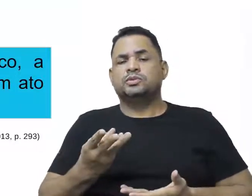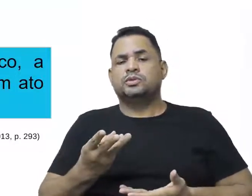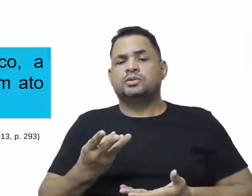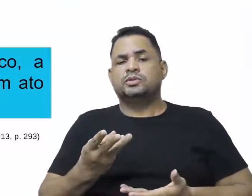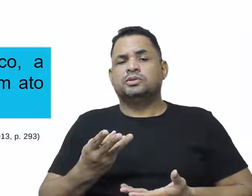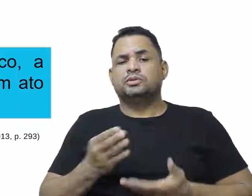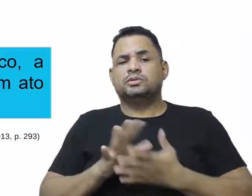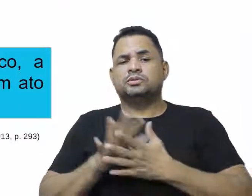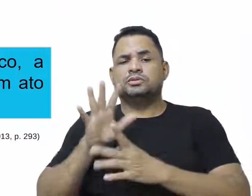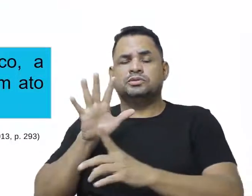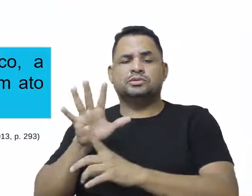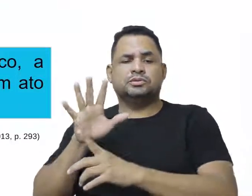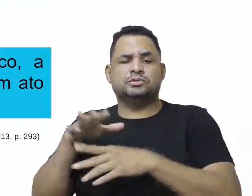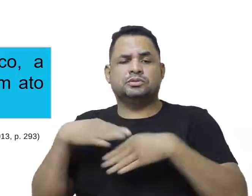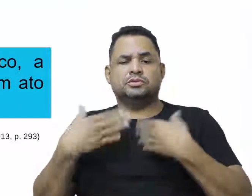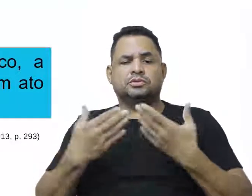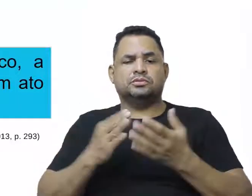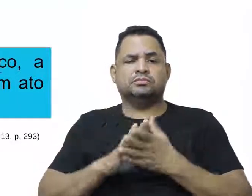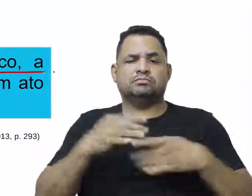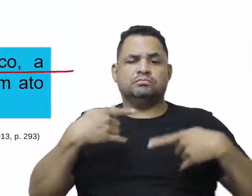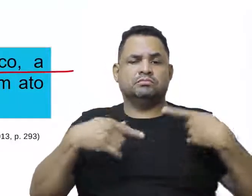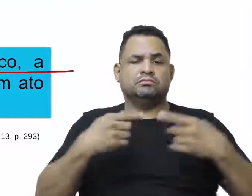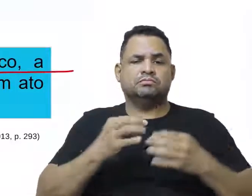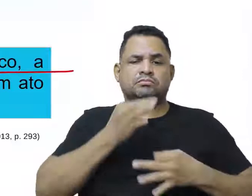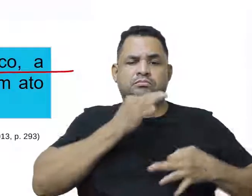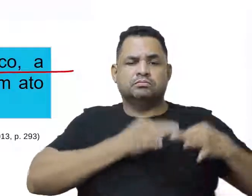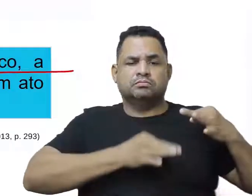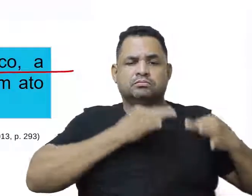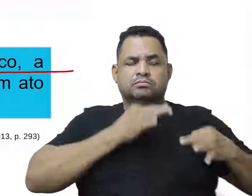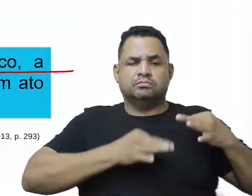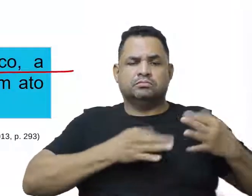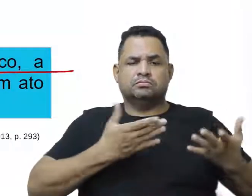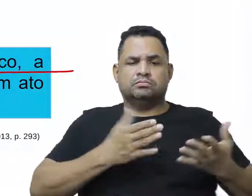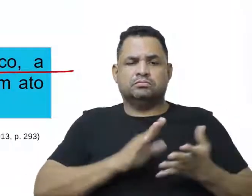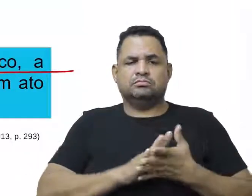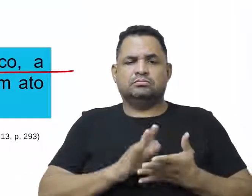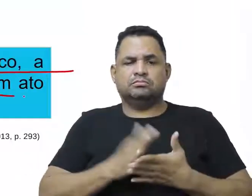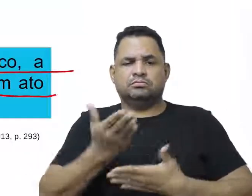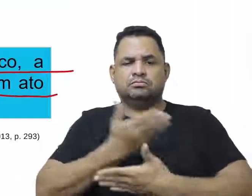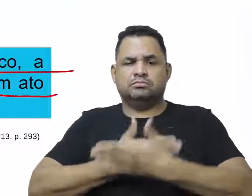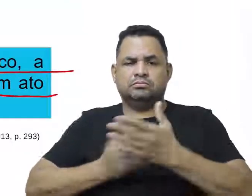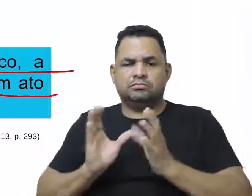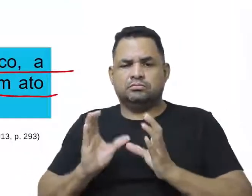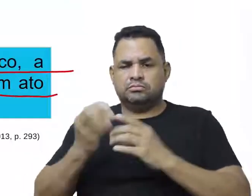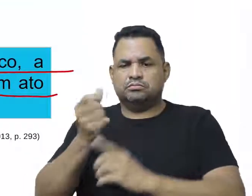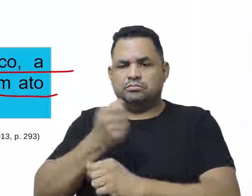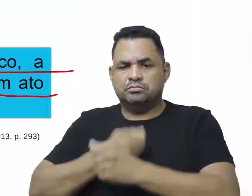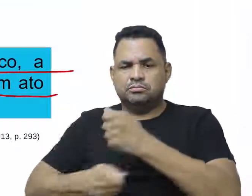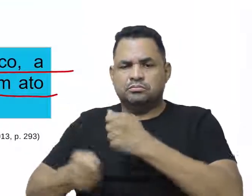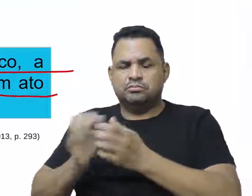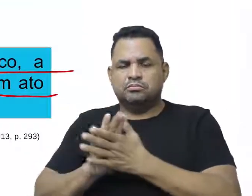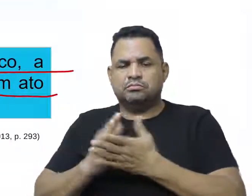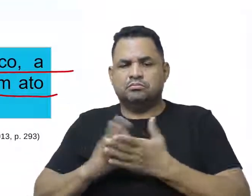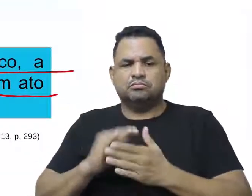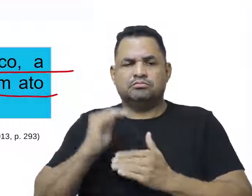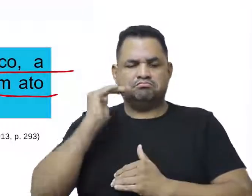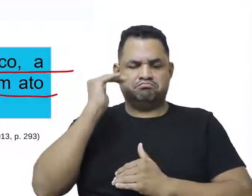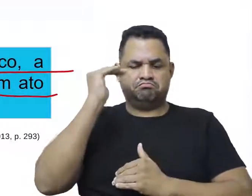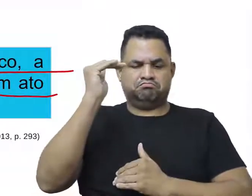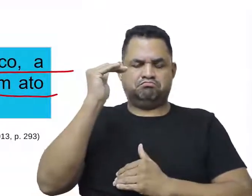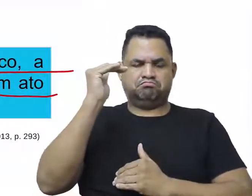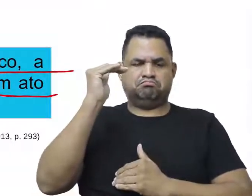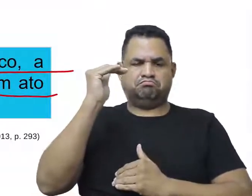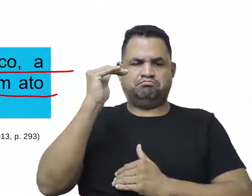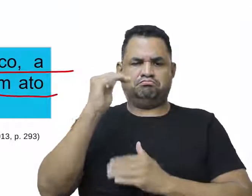né interfere do ponto de vista político e jurídico a integração a blocos econômicos é um ato soberano